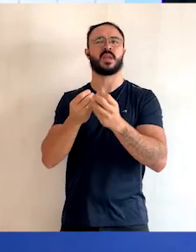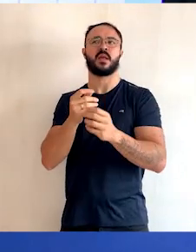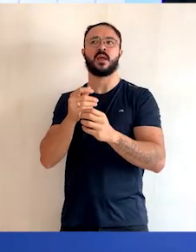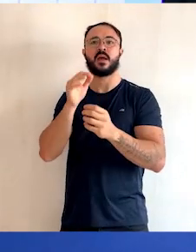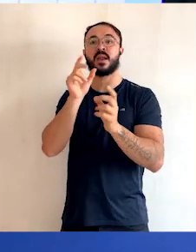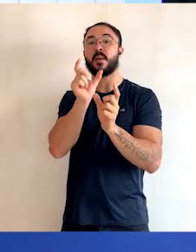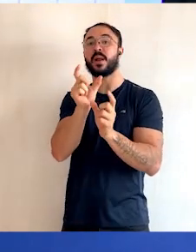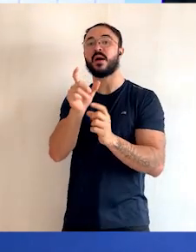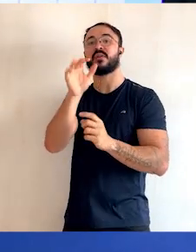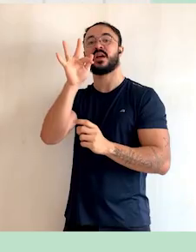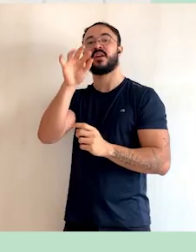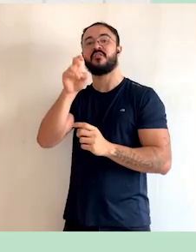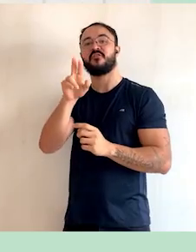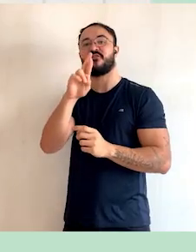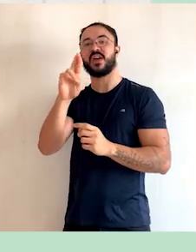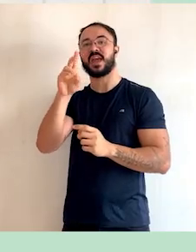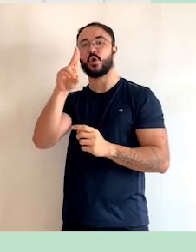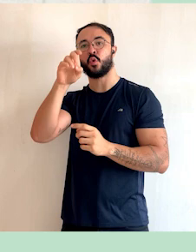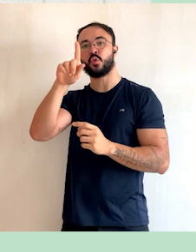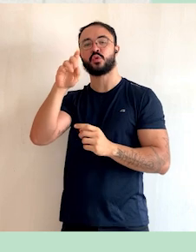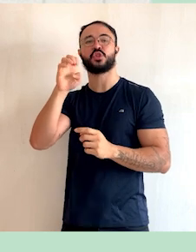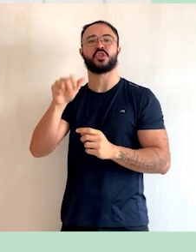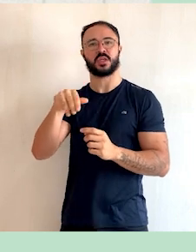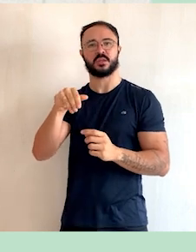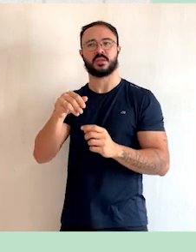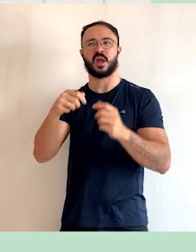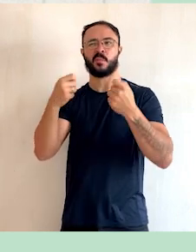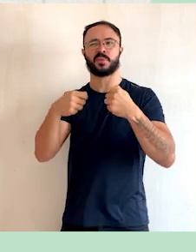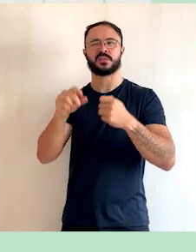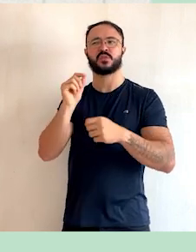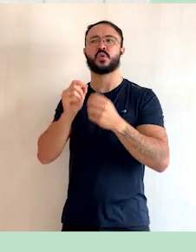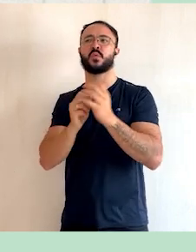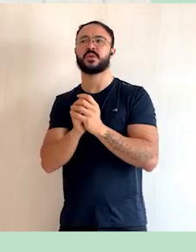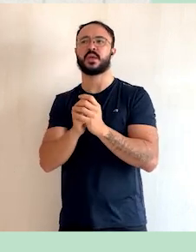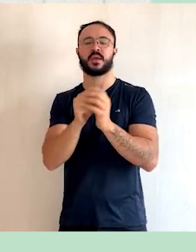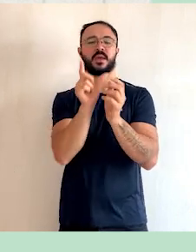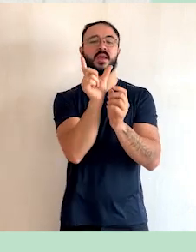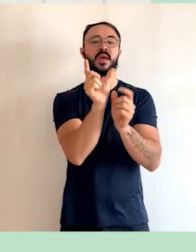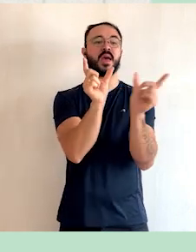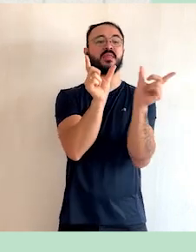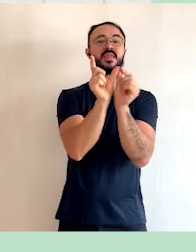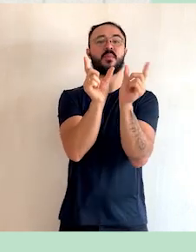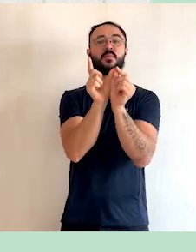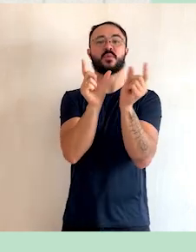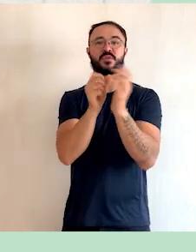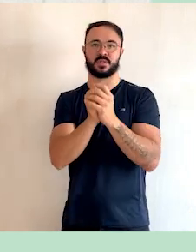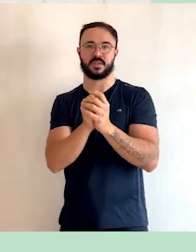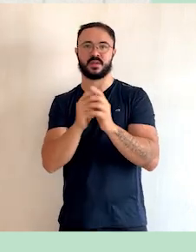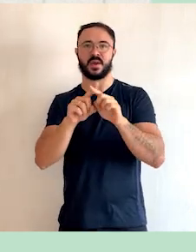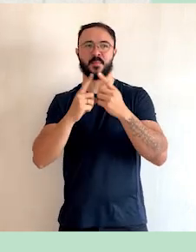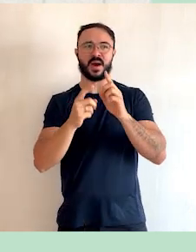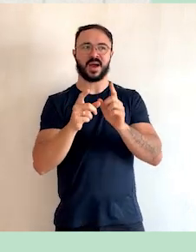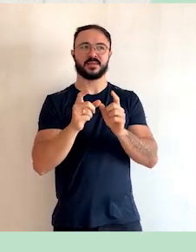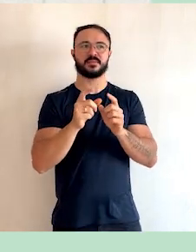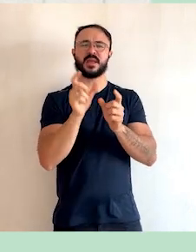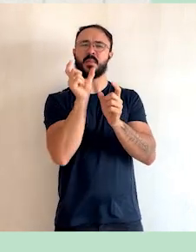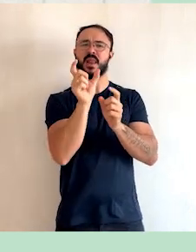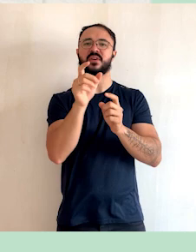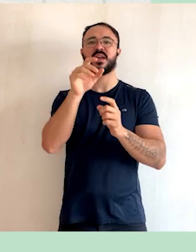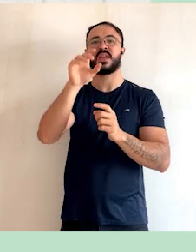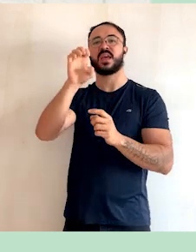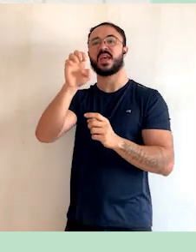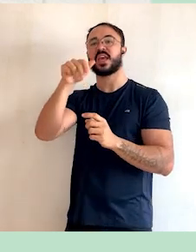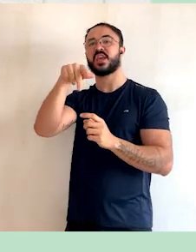elemento após o radical, enquanto que na palavra enferrujar, incluímos um elemento antes e